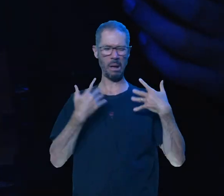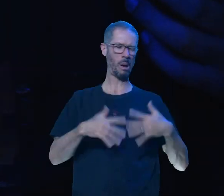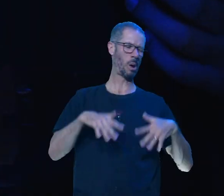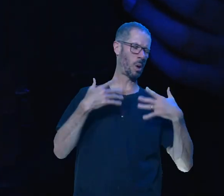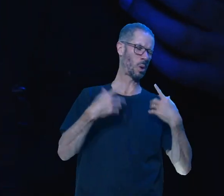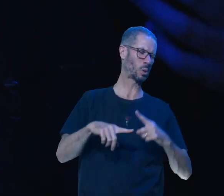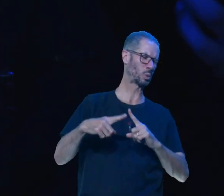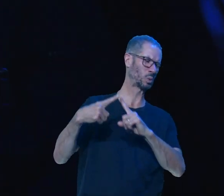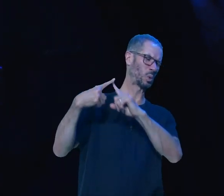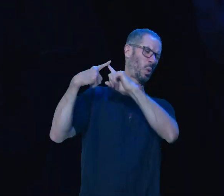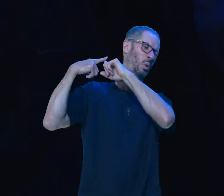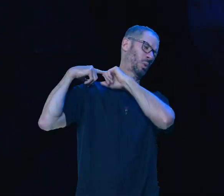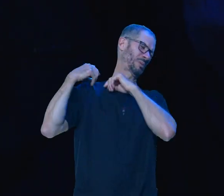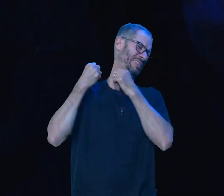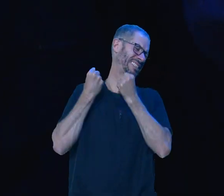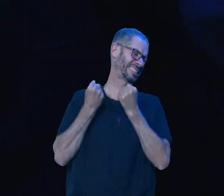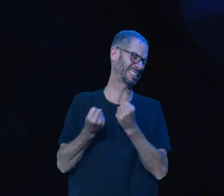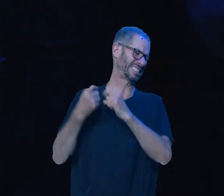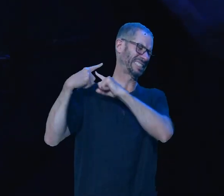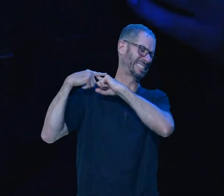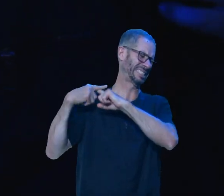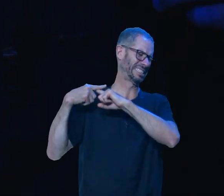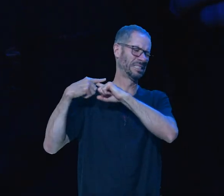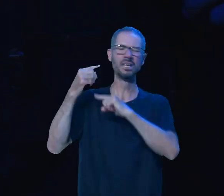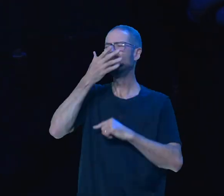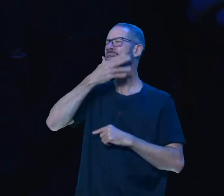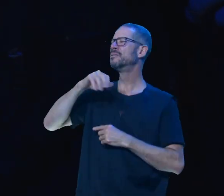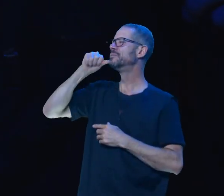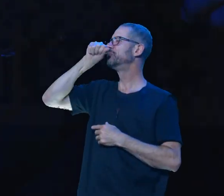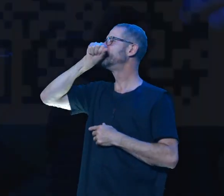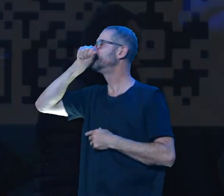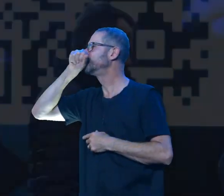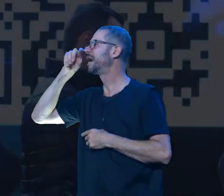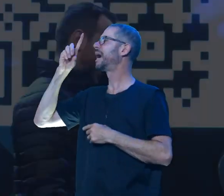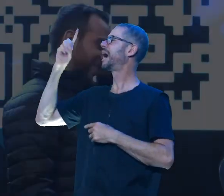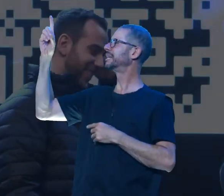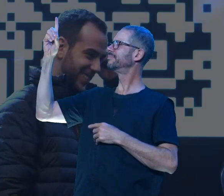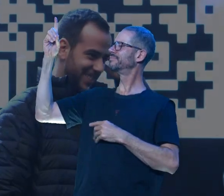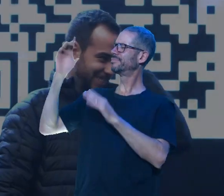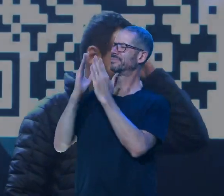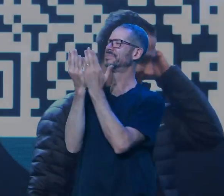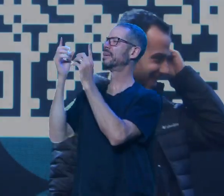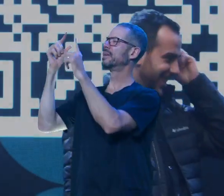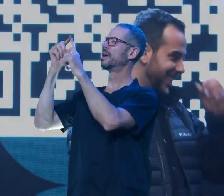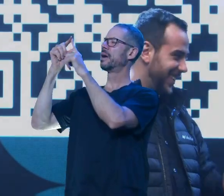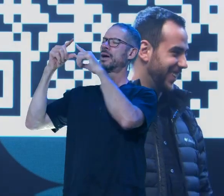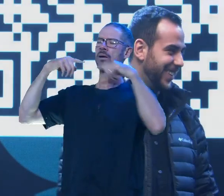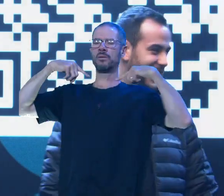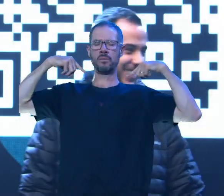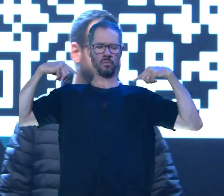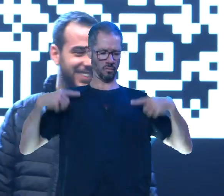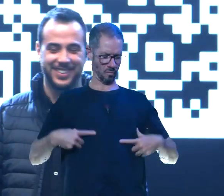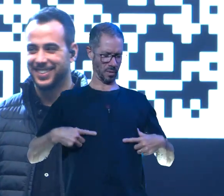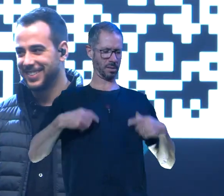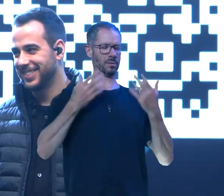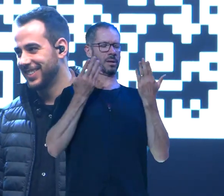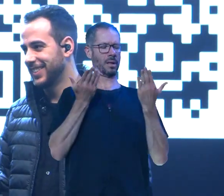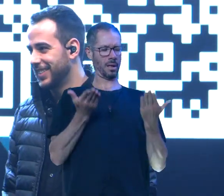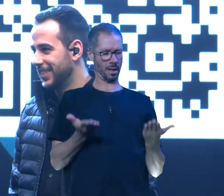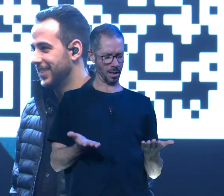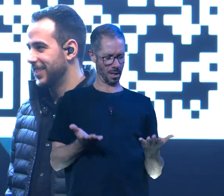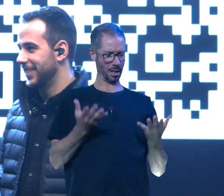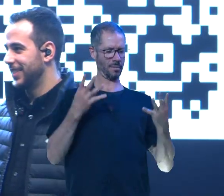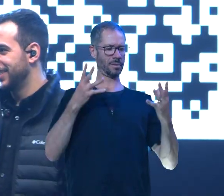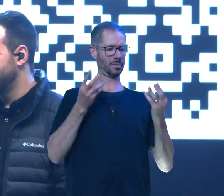com cruzes muito pesadas a serem carregadas, Pai. Mas a tua palavra nos diz que o teu fardo é leve, o teu jugo é suave. Por isso eu quero